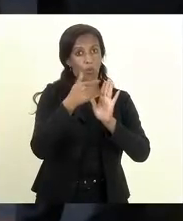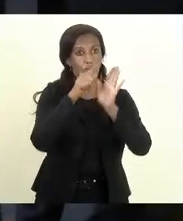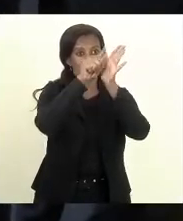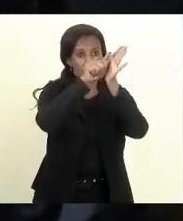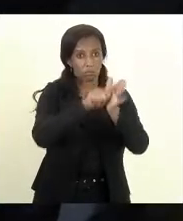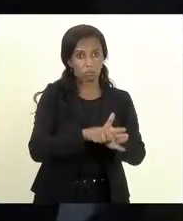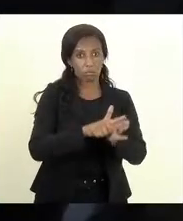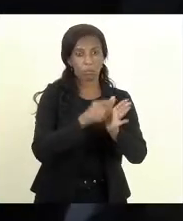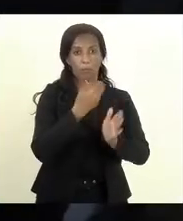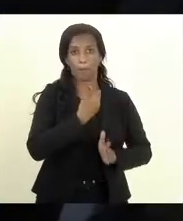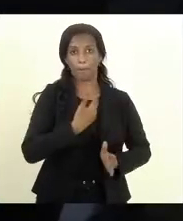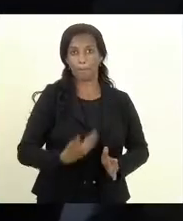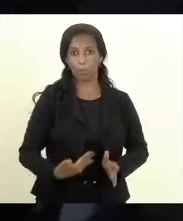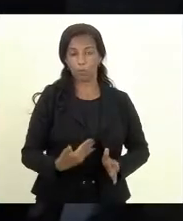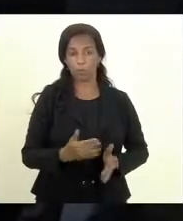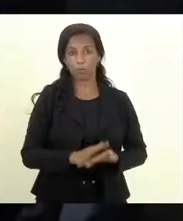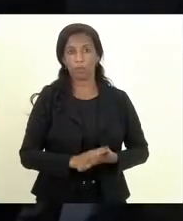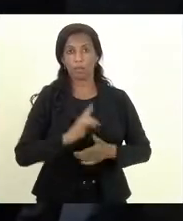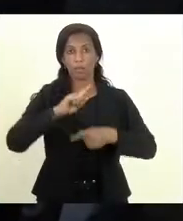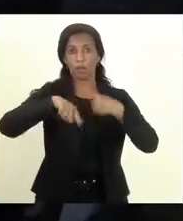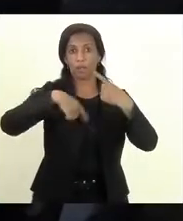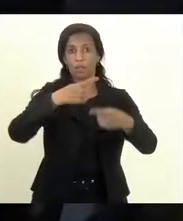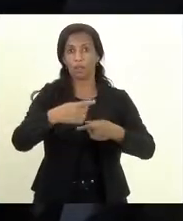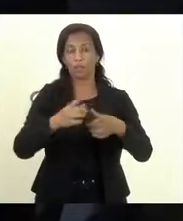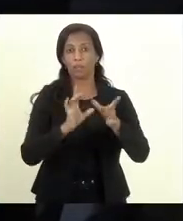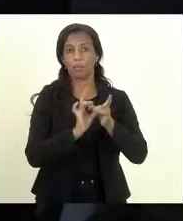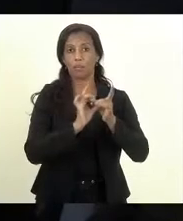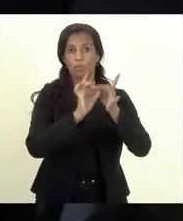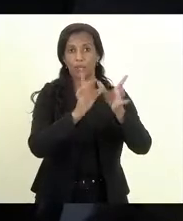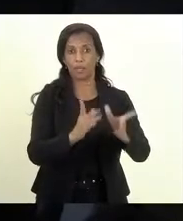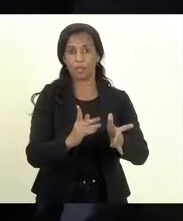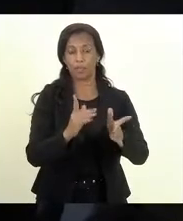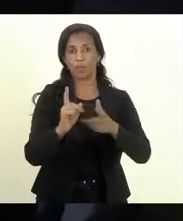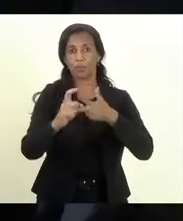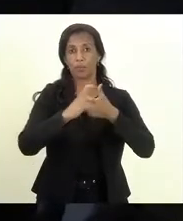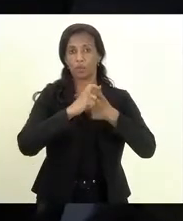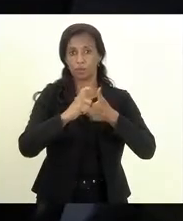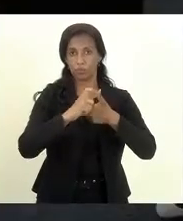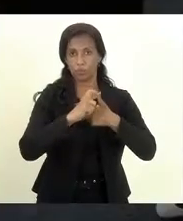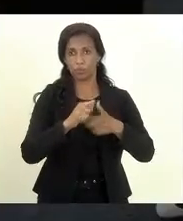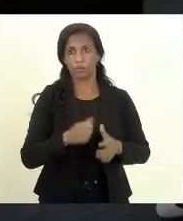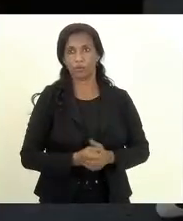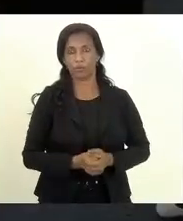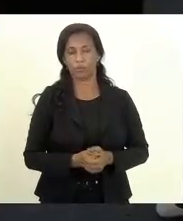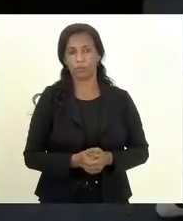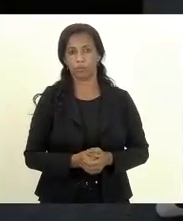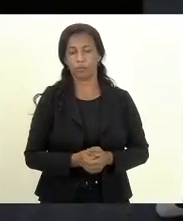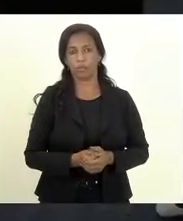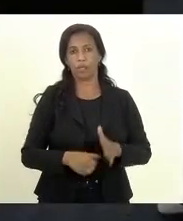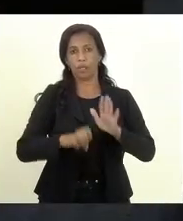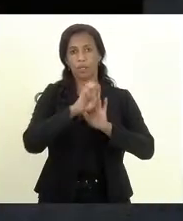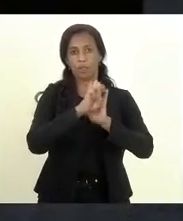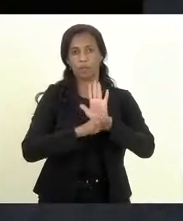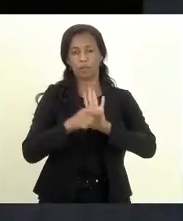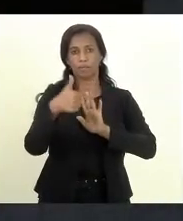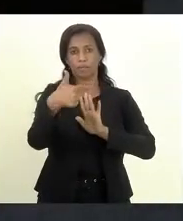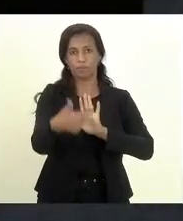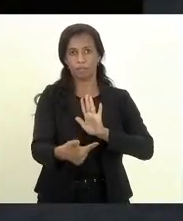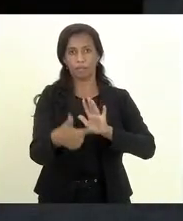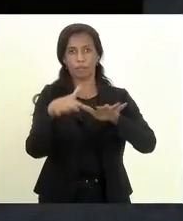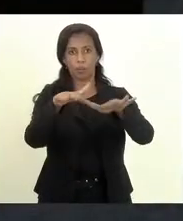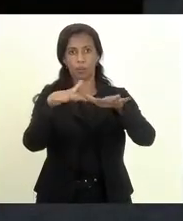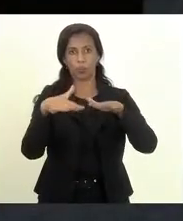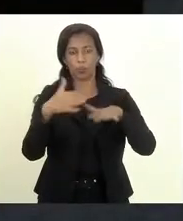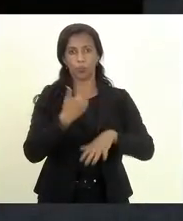pública para posterior deliberação pelo Executivo. Na emenda 2,